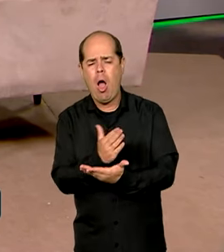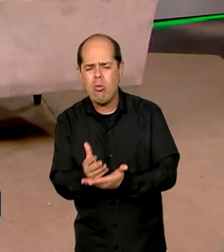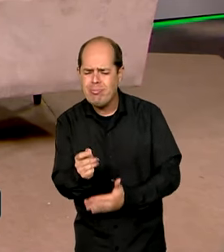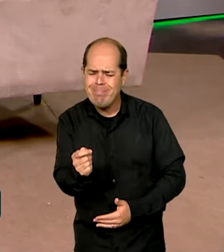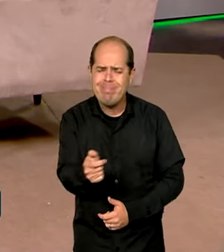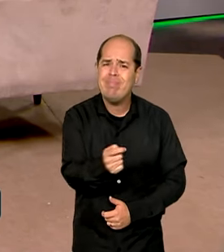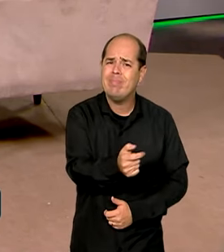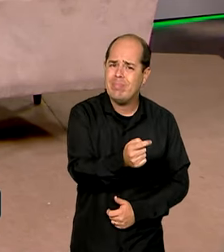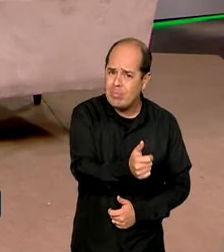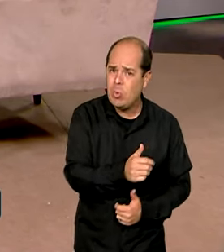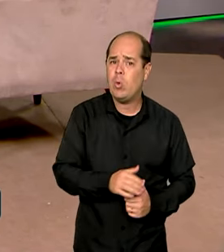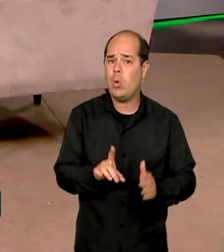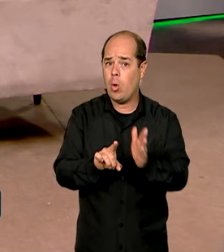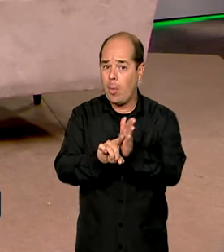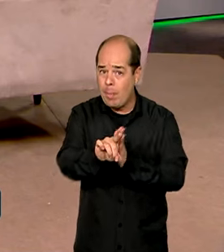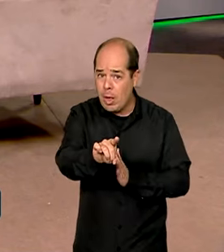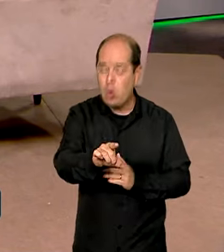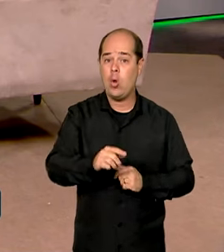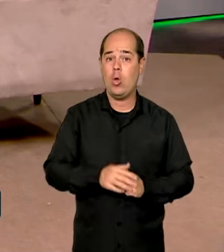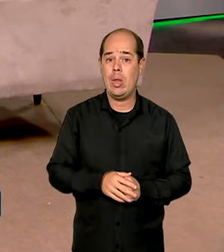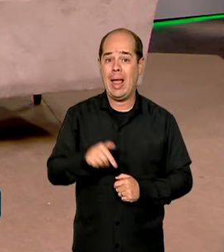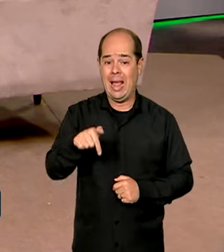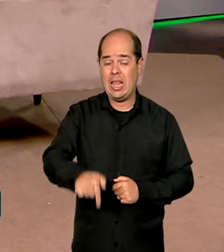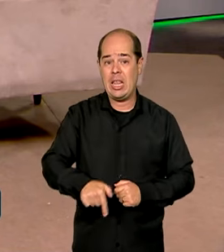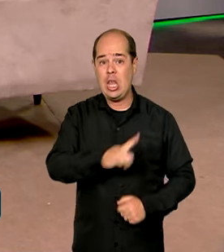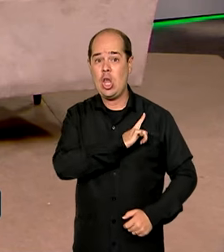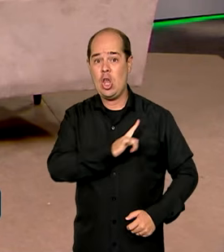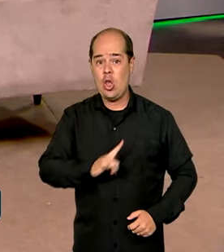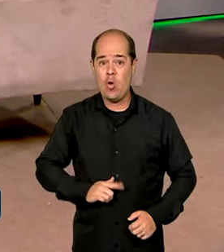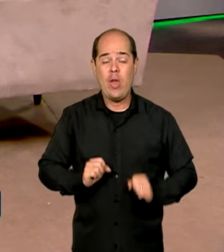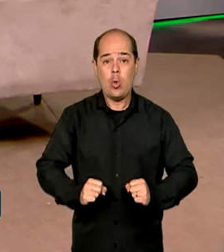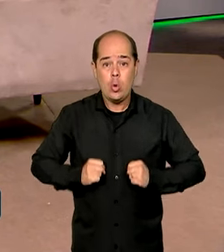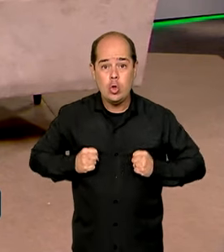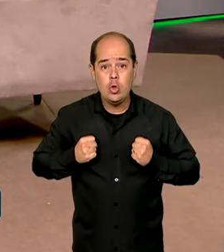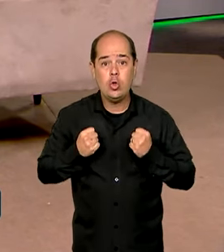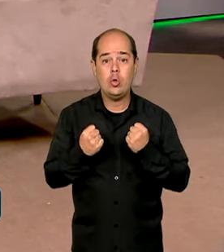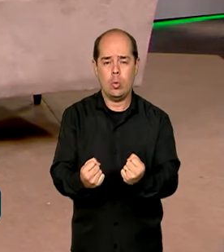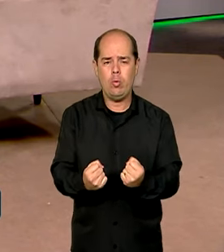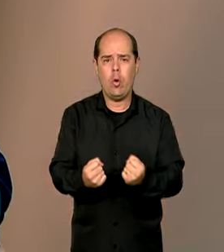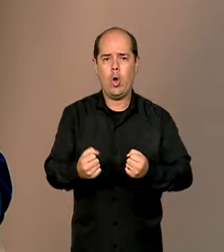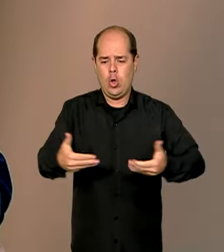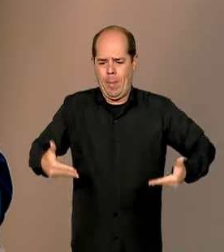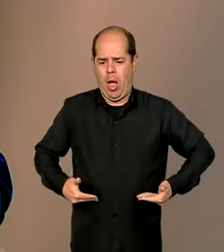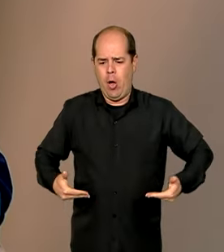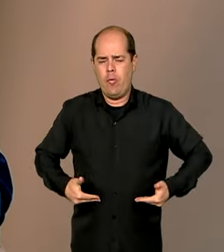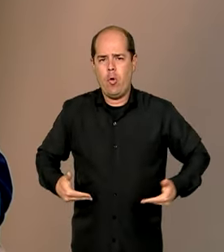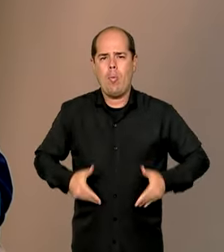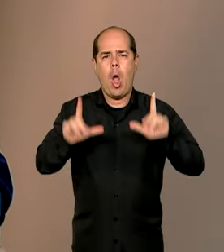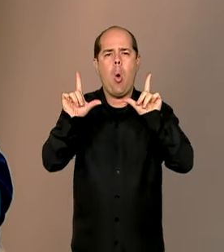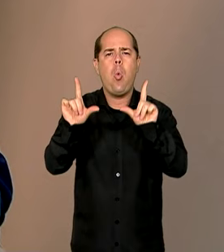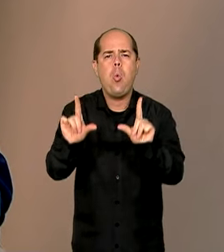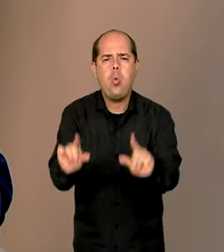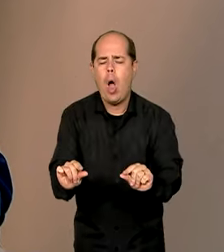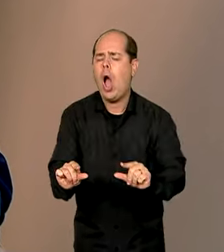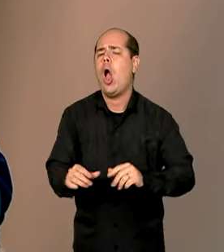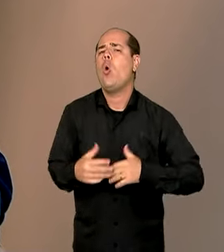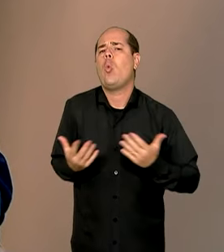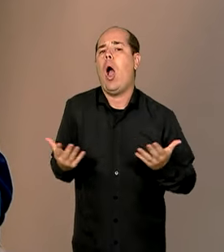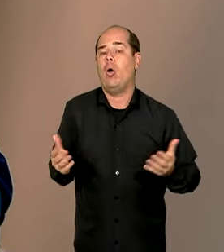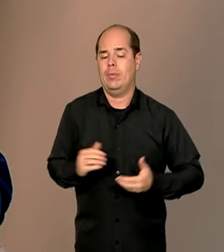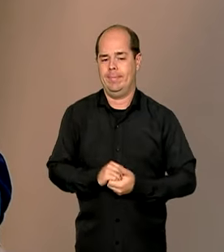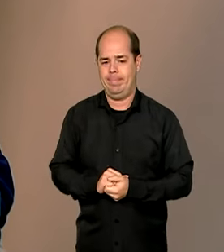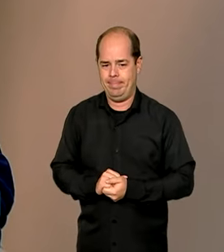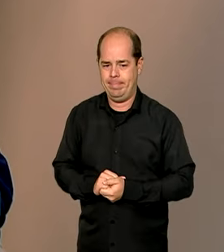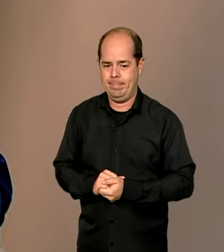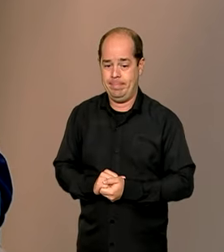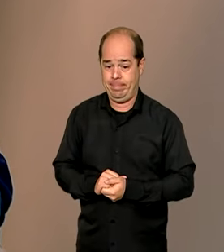tirar novamente o Brasil do mapa da fome? Como é que está esse planejamento, ministro? Olha, O Betinho, o saudoso Betinho,